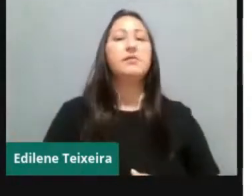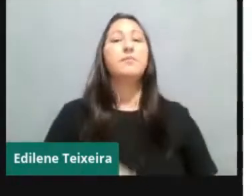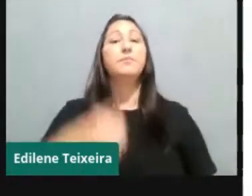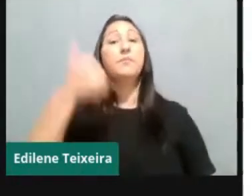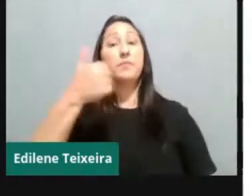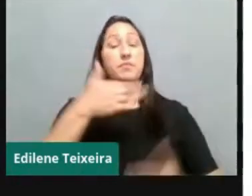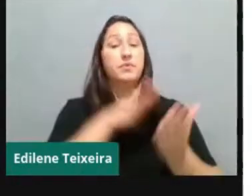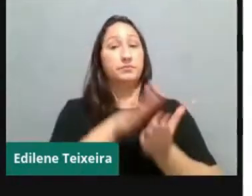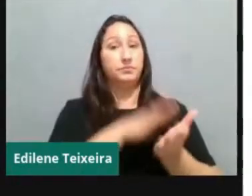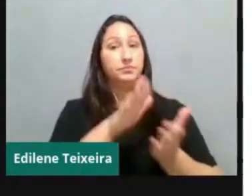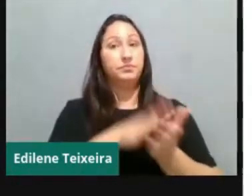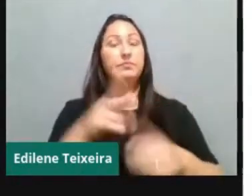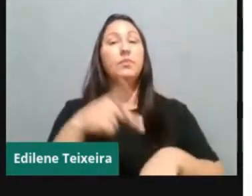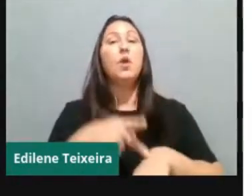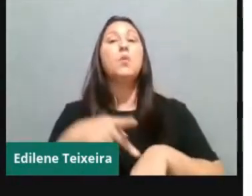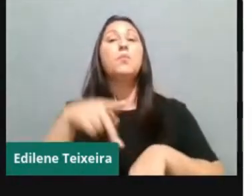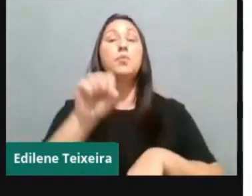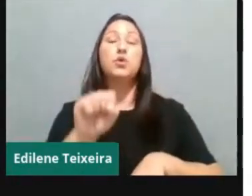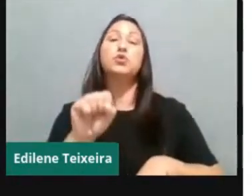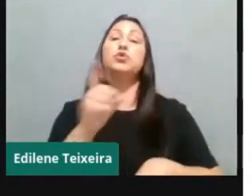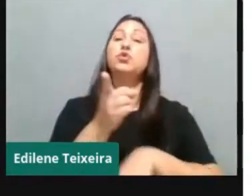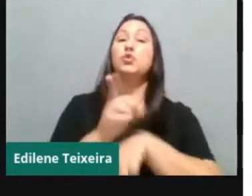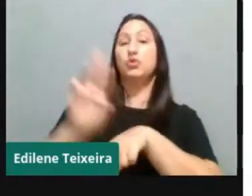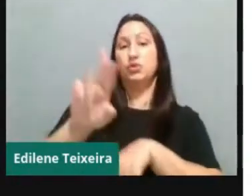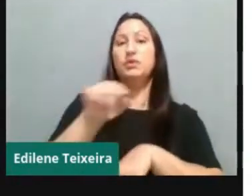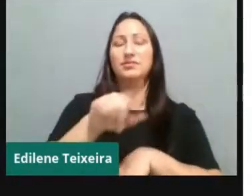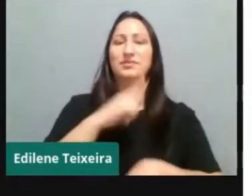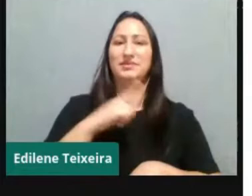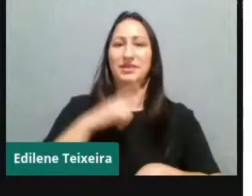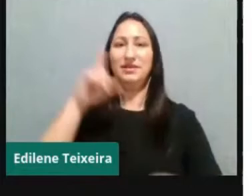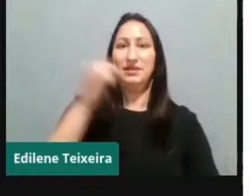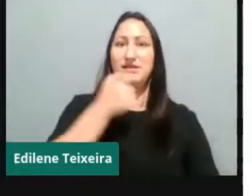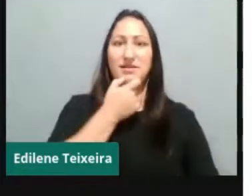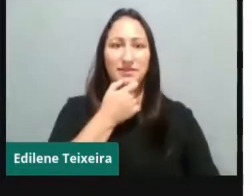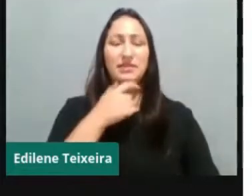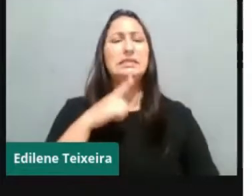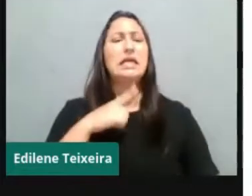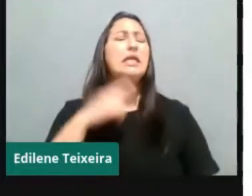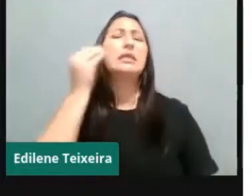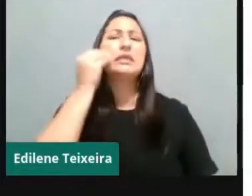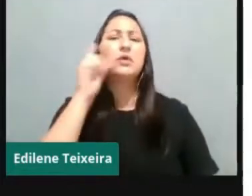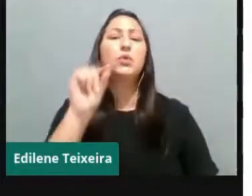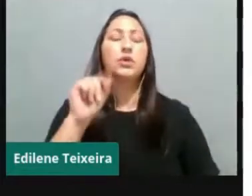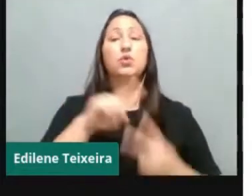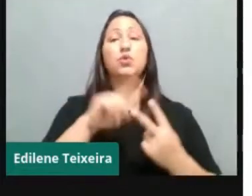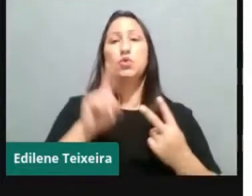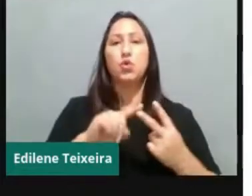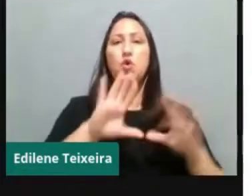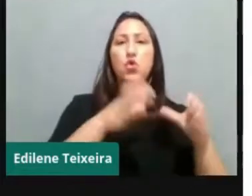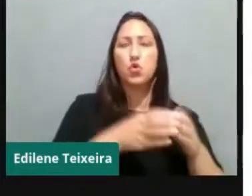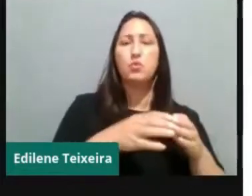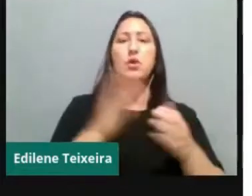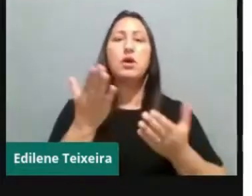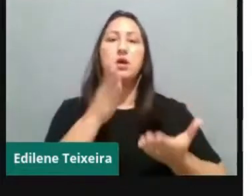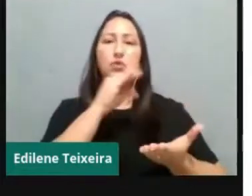na Inglaterra, em colaboração com a Janaína, foi testar, nós tínhamos 2 grupos de adolescentes, os